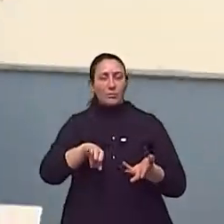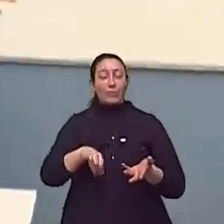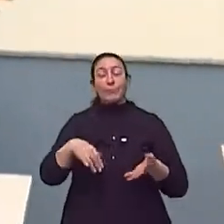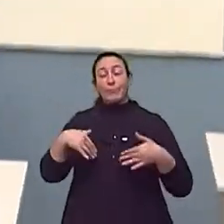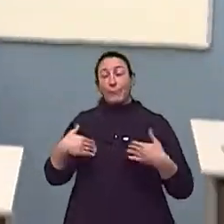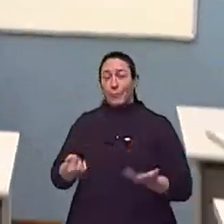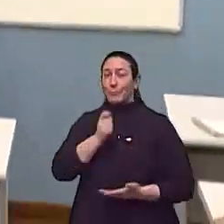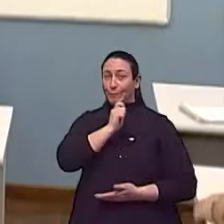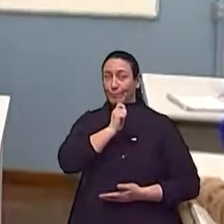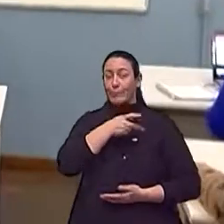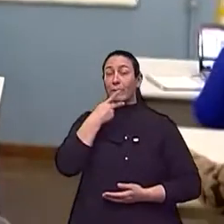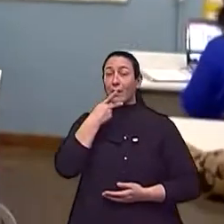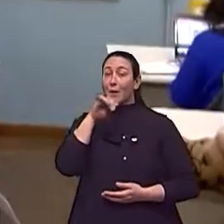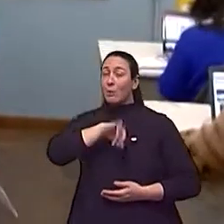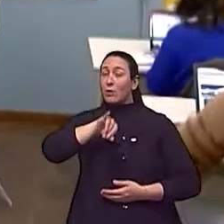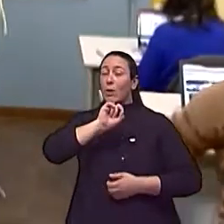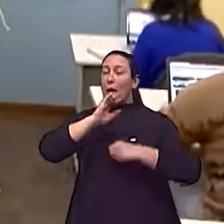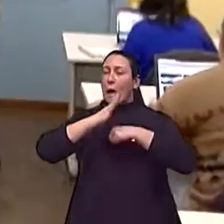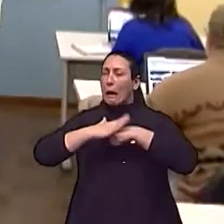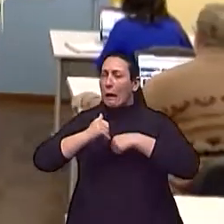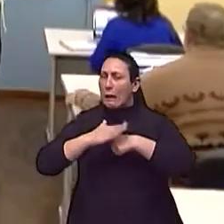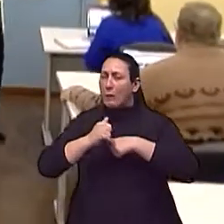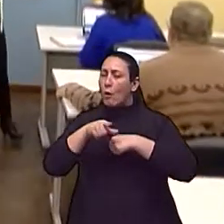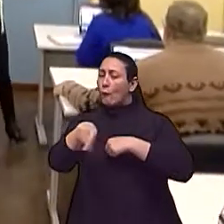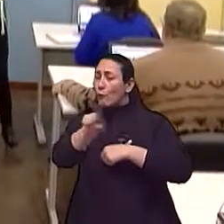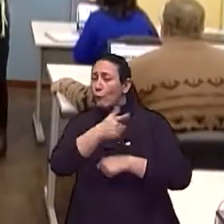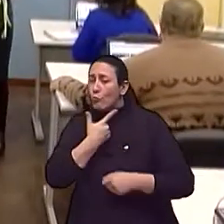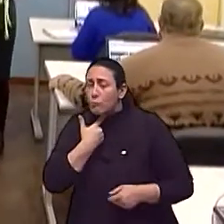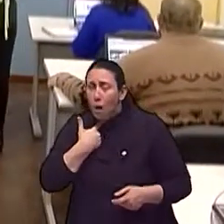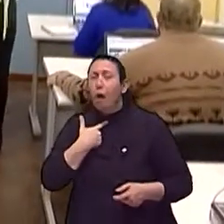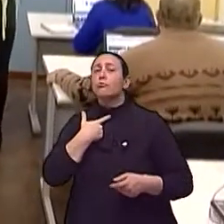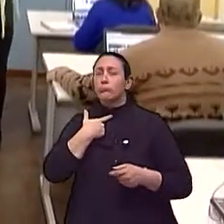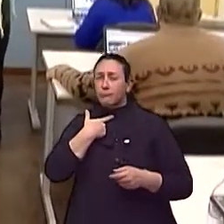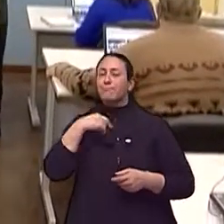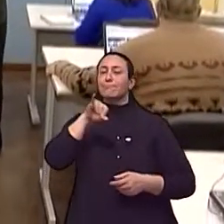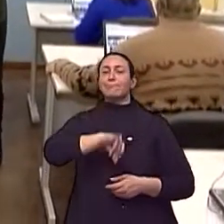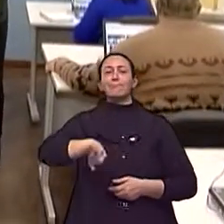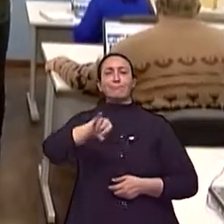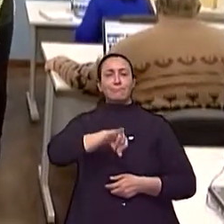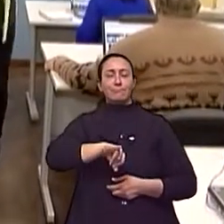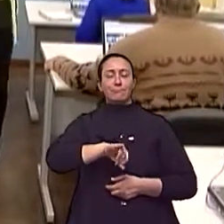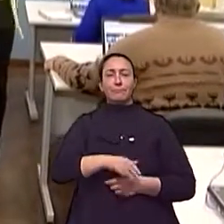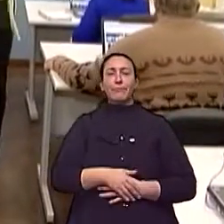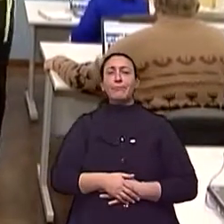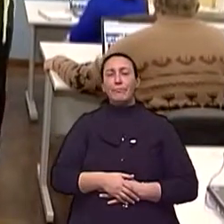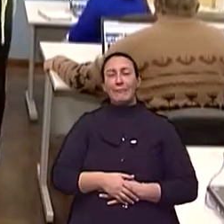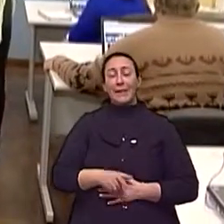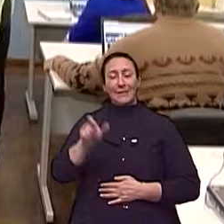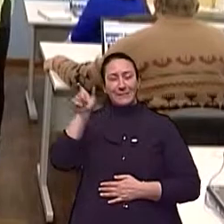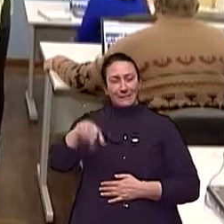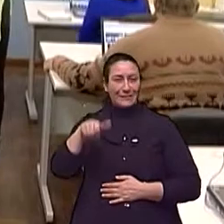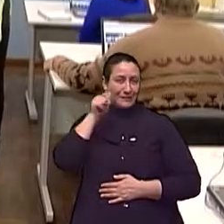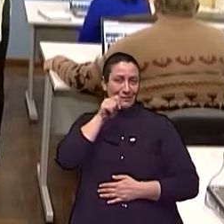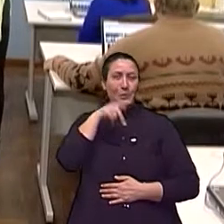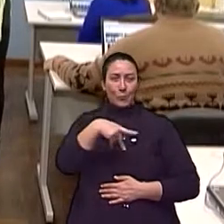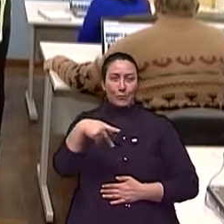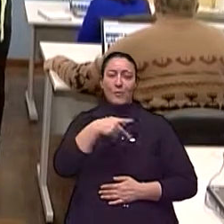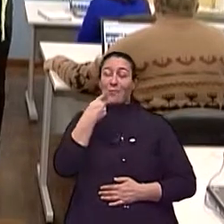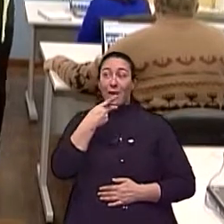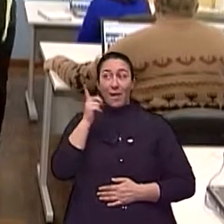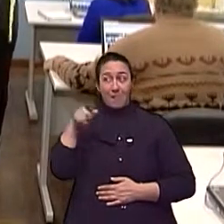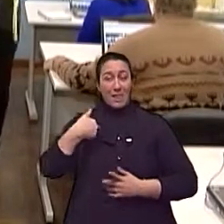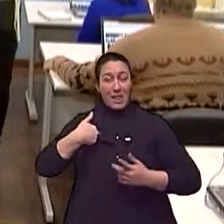determinação e a vontade de aprender desses alunos é gratificante sou sincera para ti a turma que eu mais gosto de dar aula